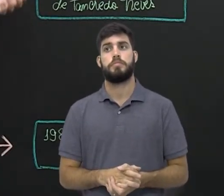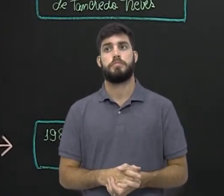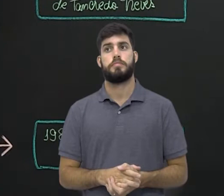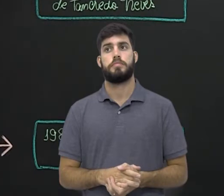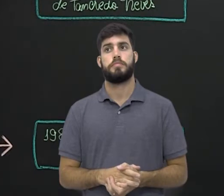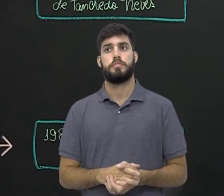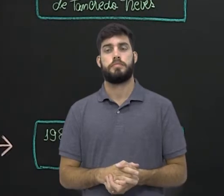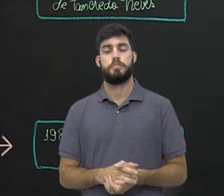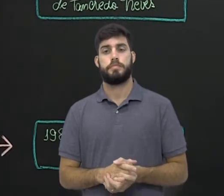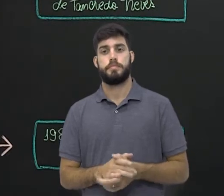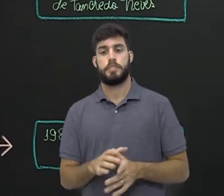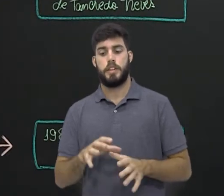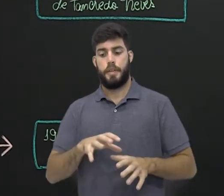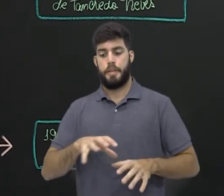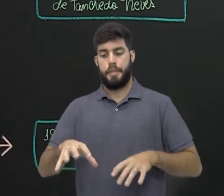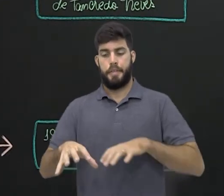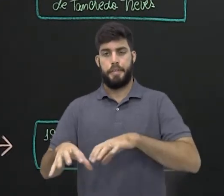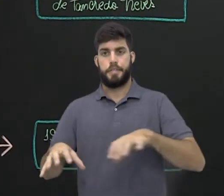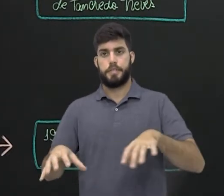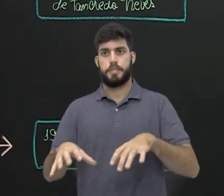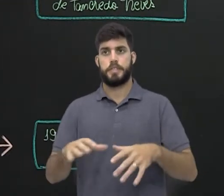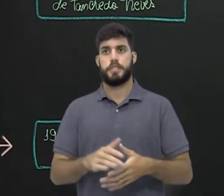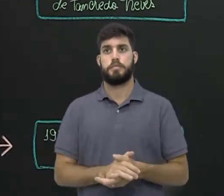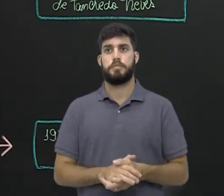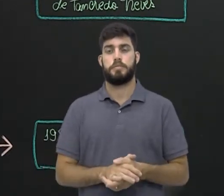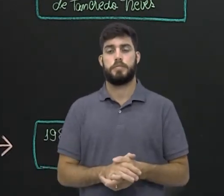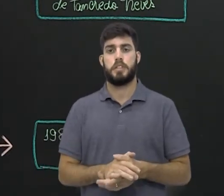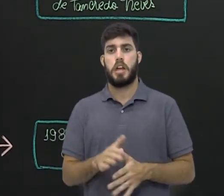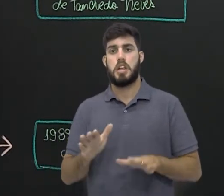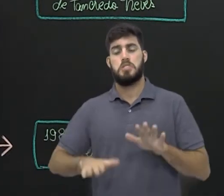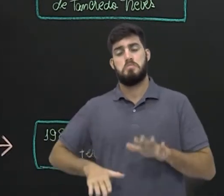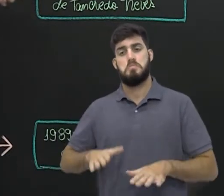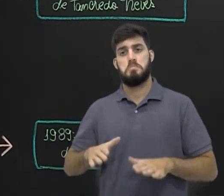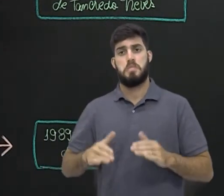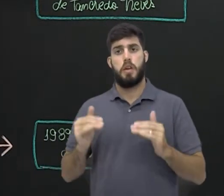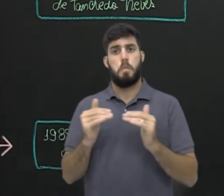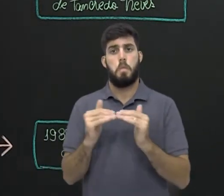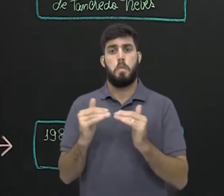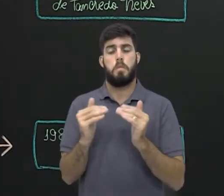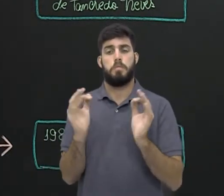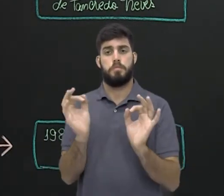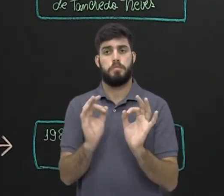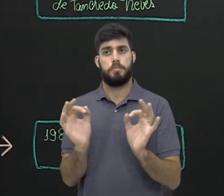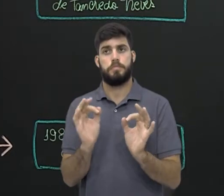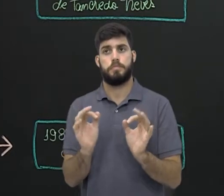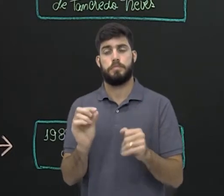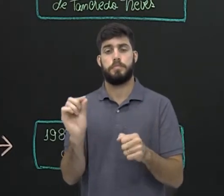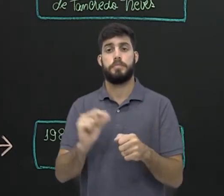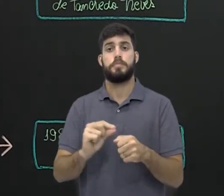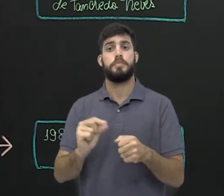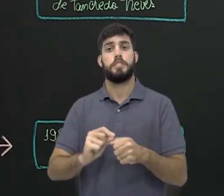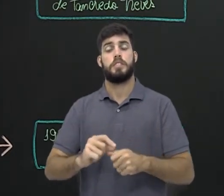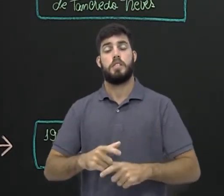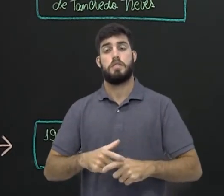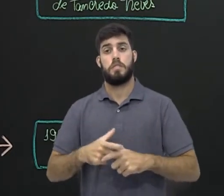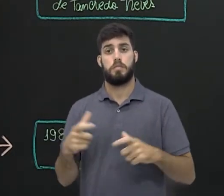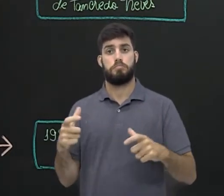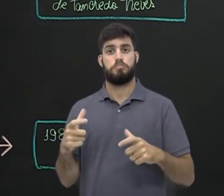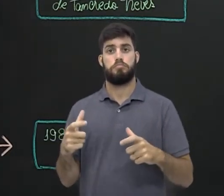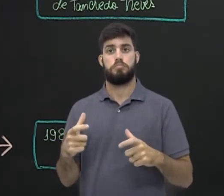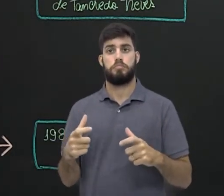legendas, mesmo nem sempre tendo um acordo com relação aos rumos do Brasil, fazem uma grande